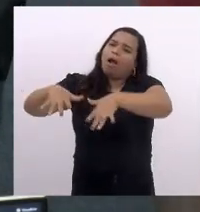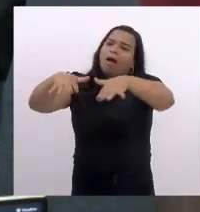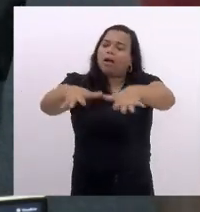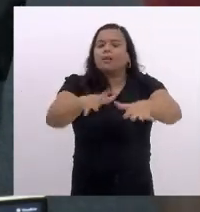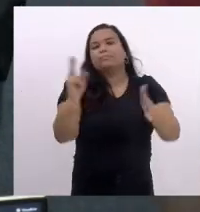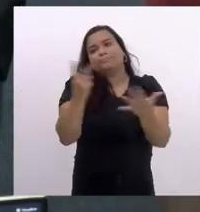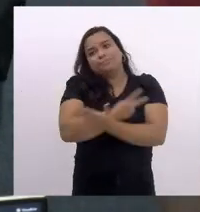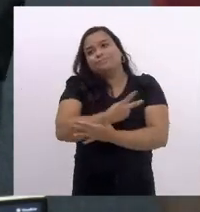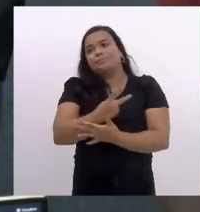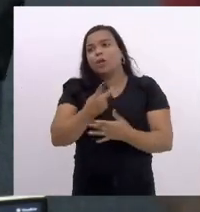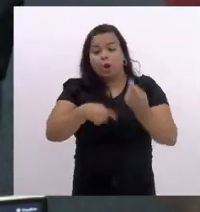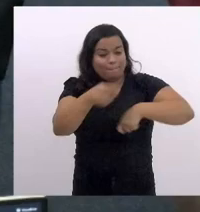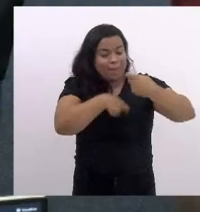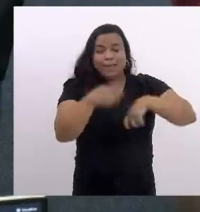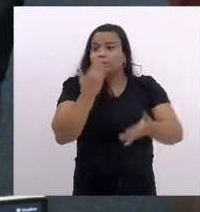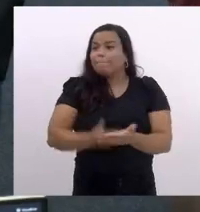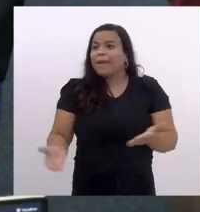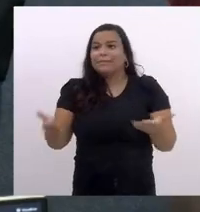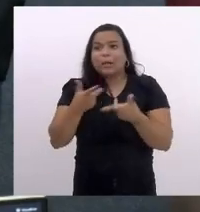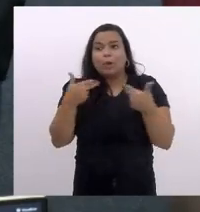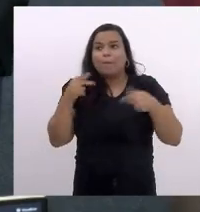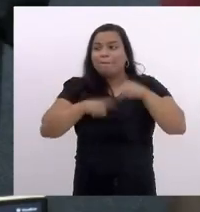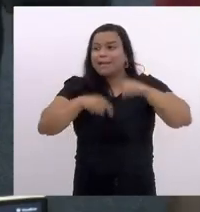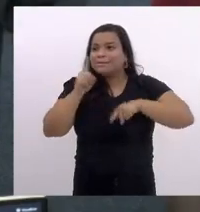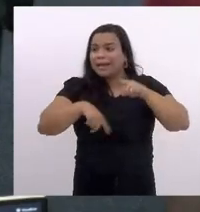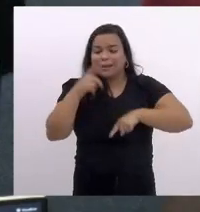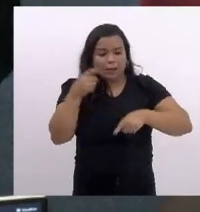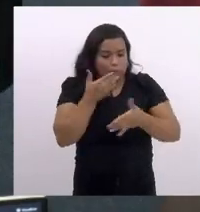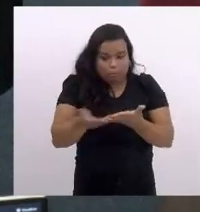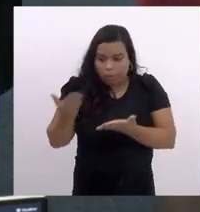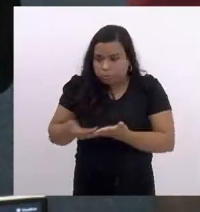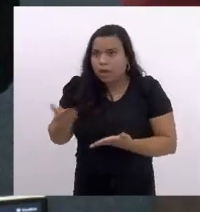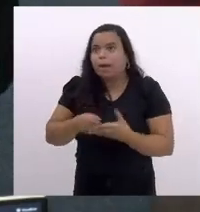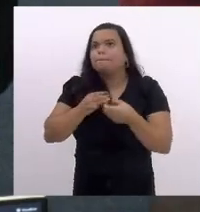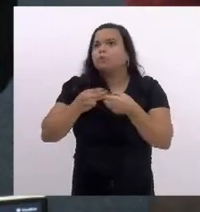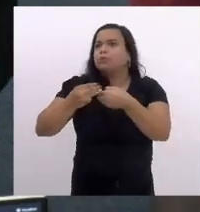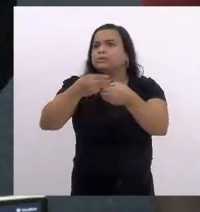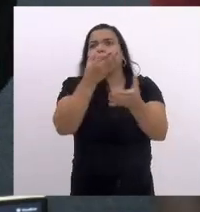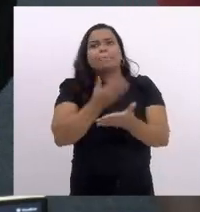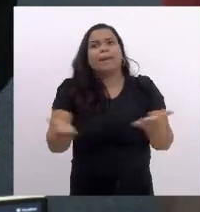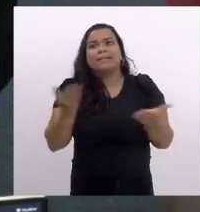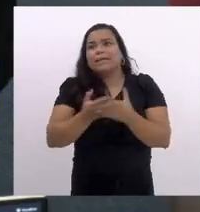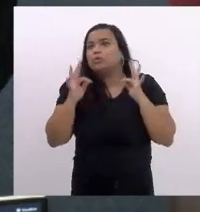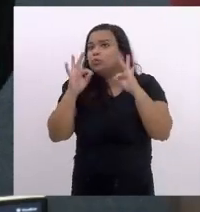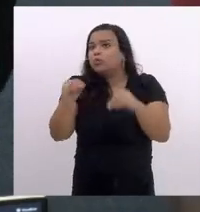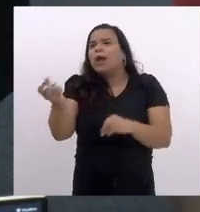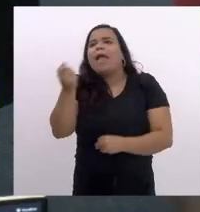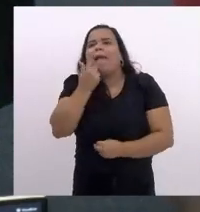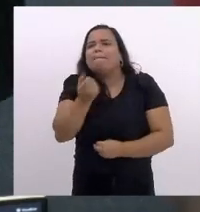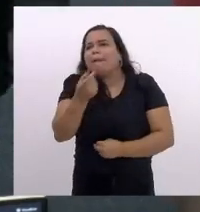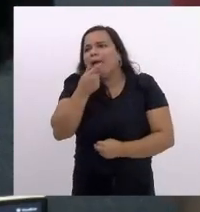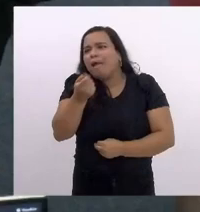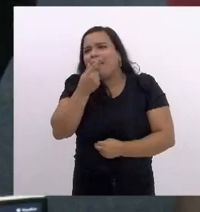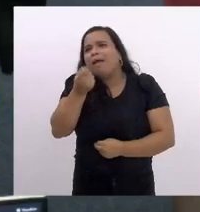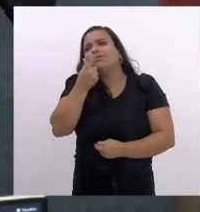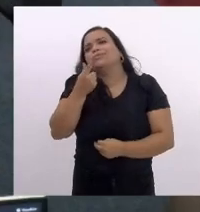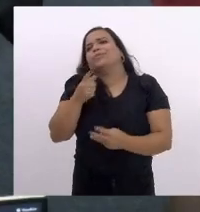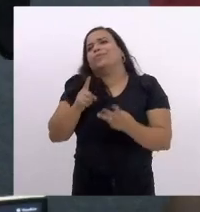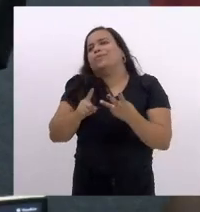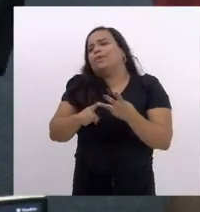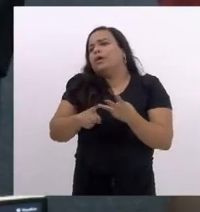perdeu estoque, o município perdeu, pela enchente que houve, todo o seu estoque de medicamento, 40